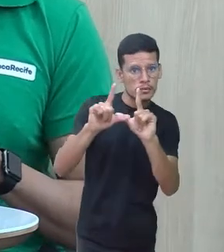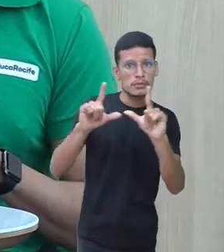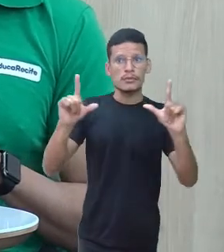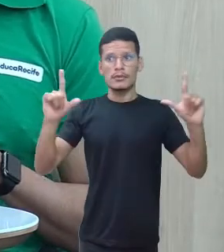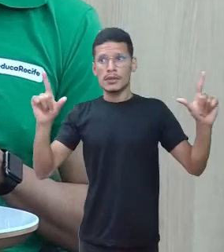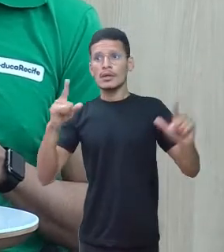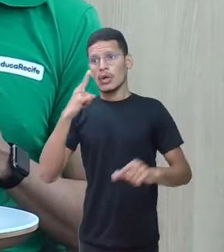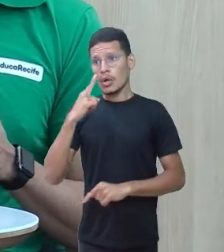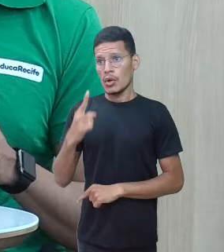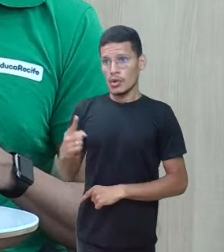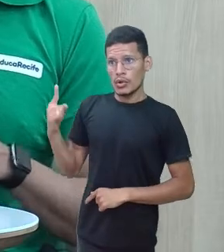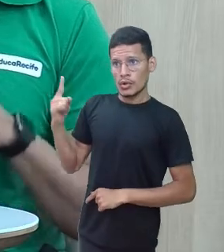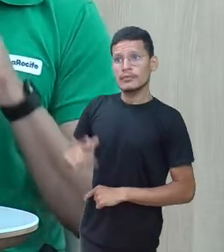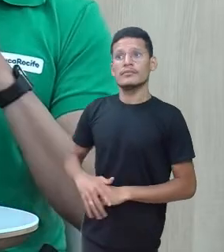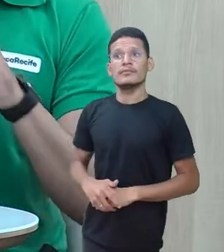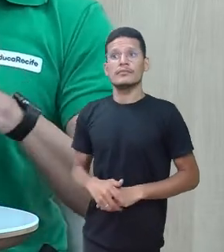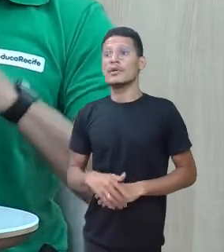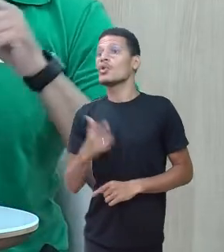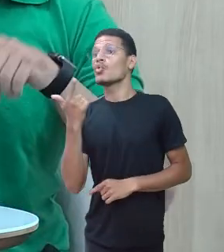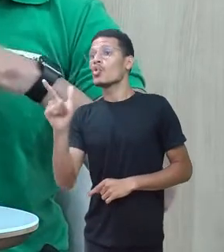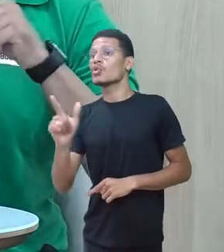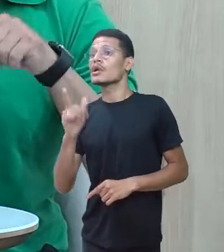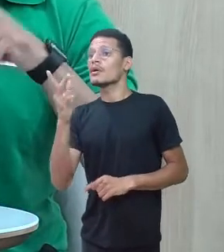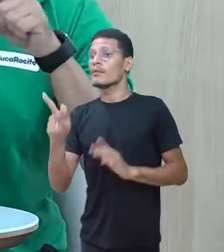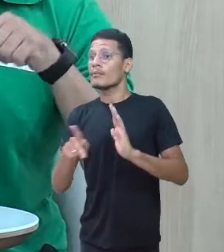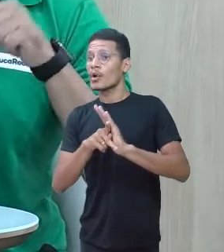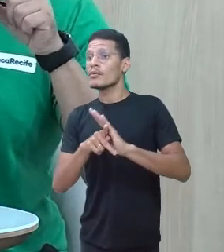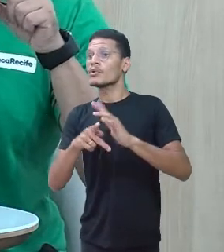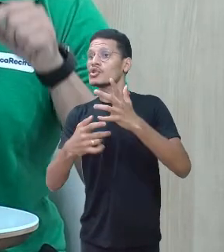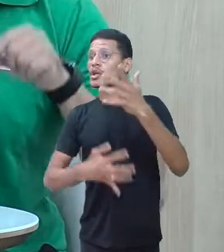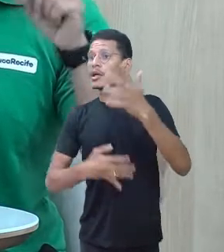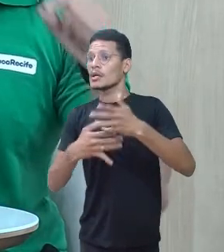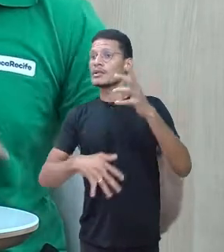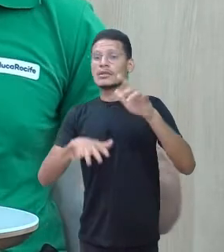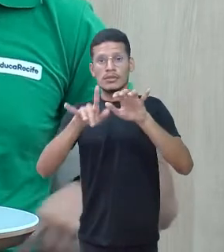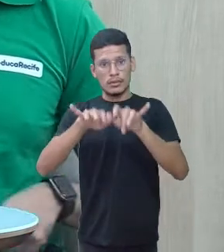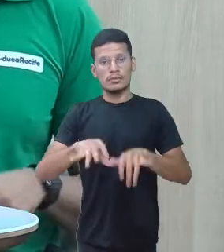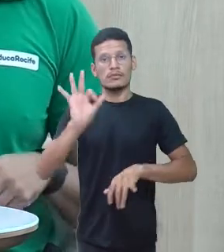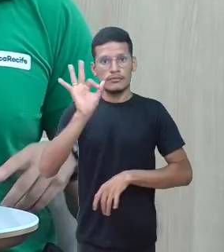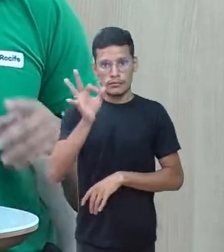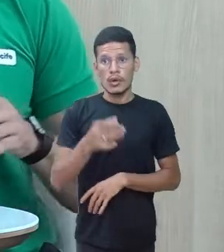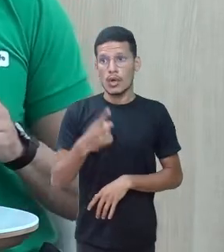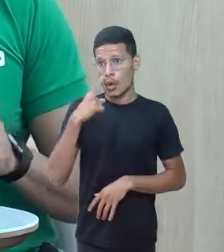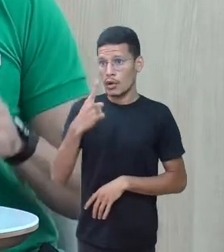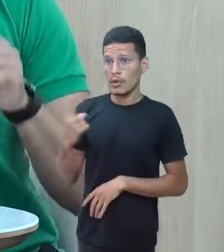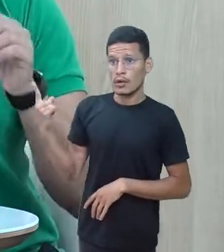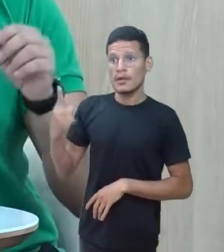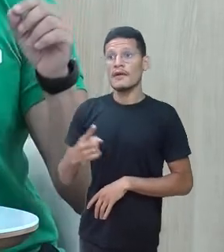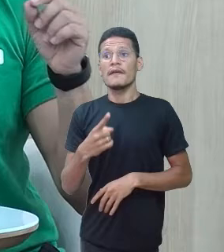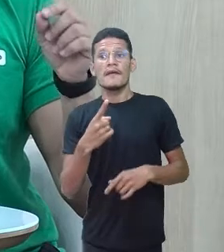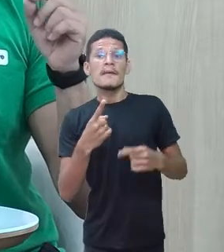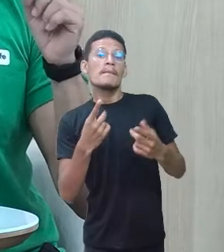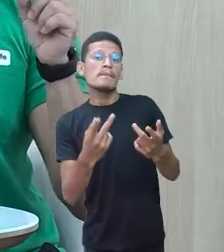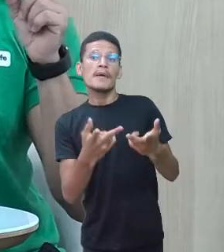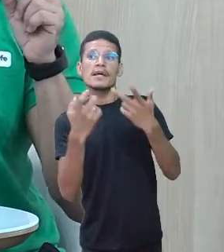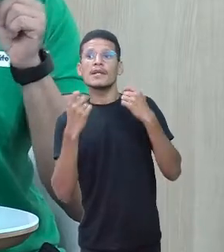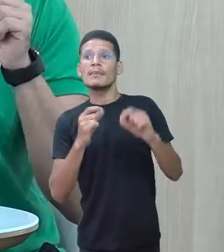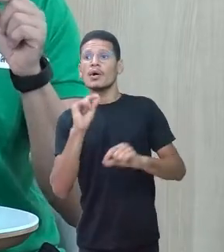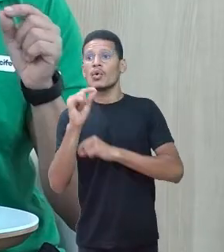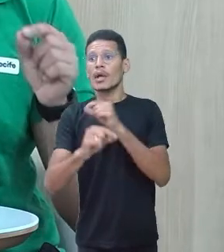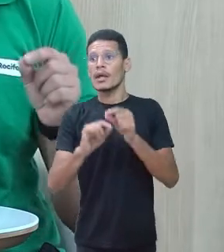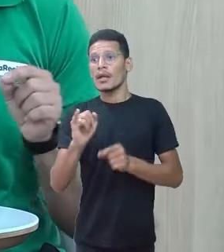outra das imagens, né? Não, naquela que você colocou o chatzinho. Aí, você pode notar que nessa foto,